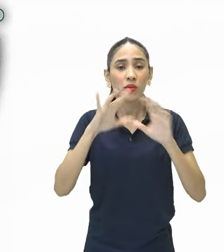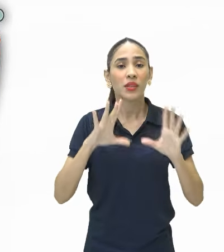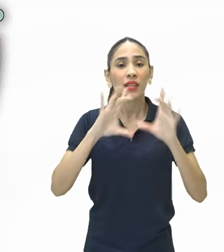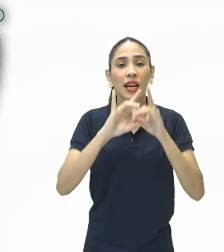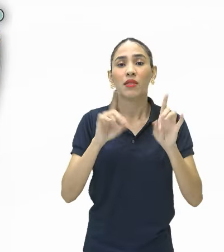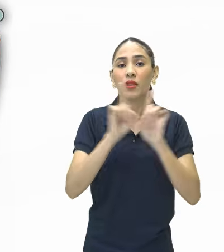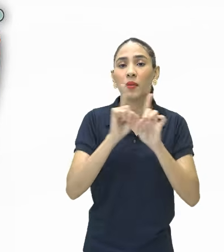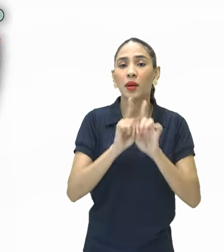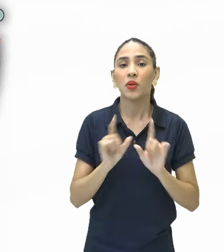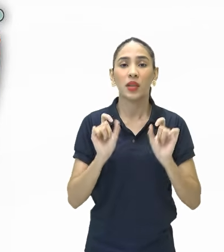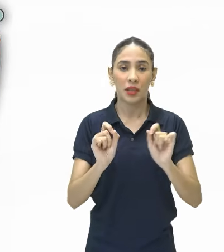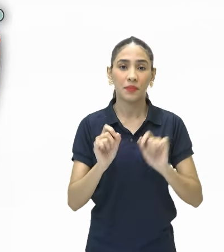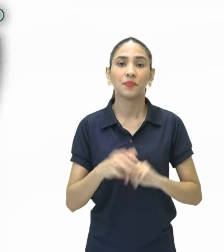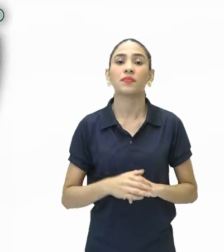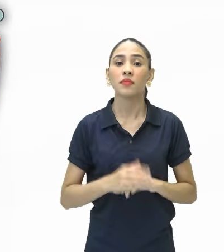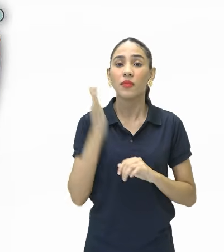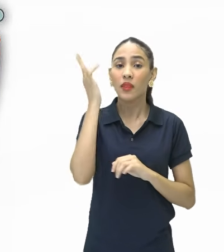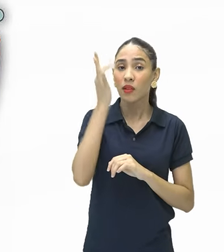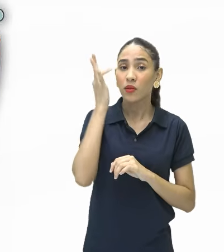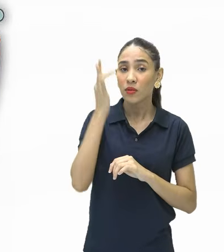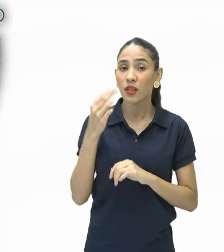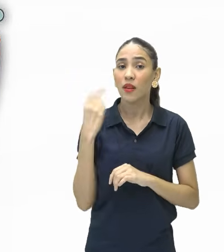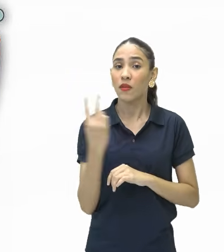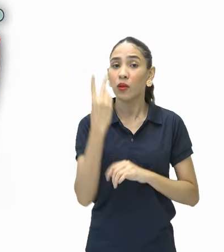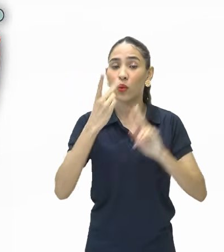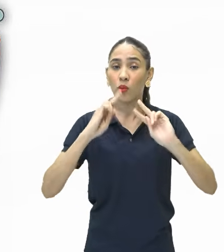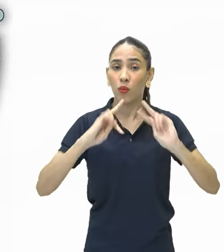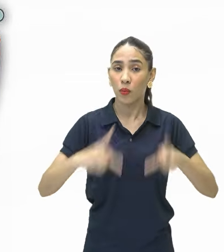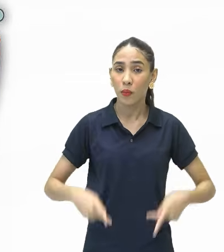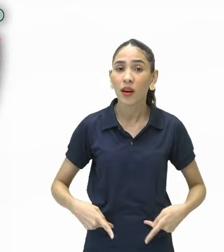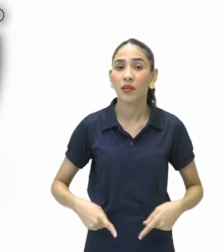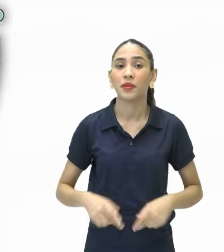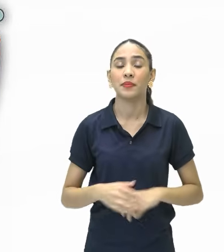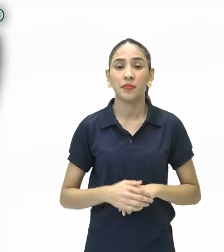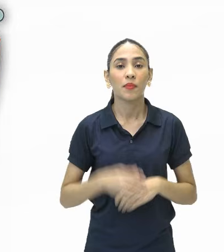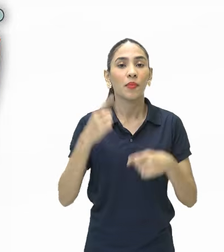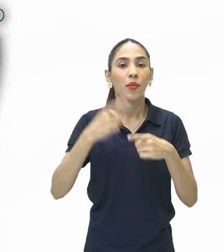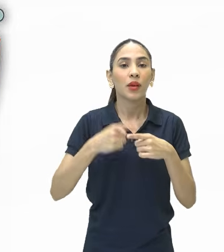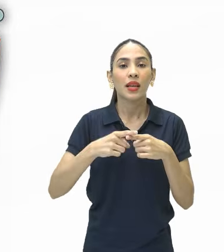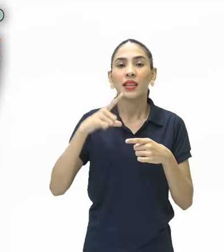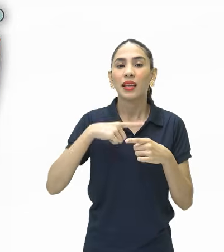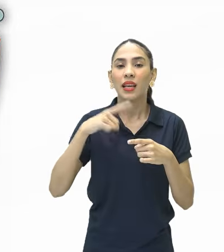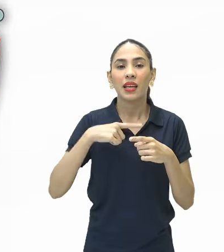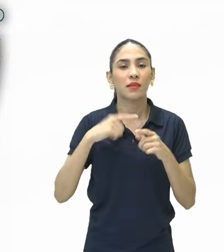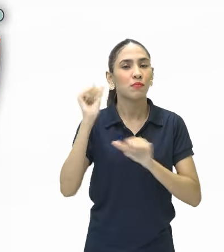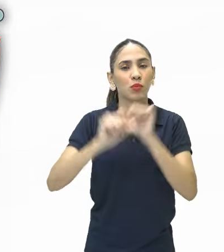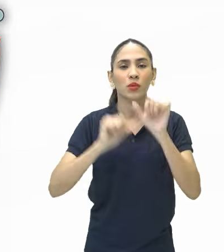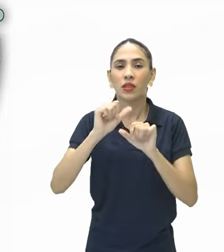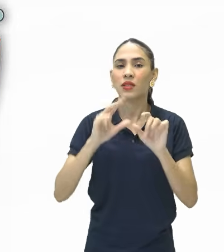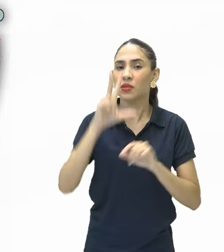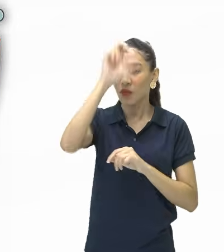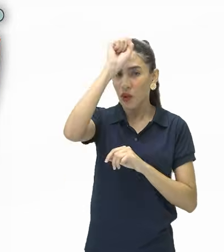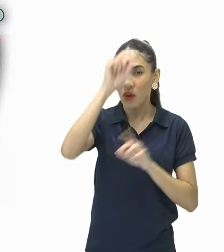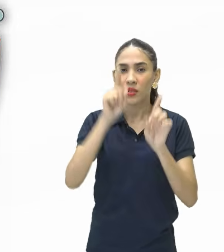ligado com a filosofia dos valores humanos, porque tem essas variáveis aí.